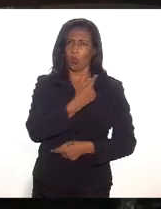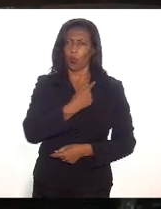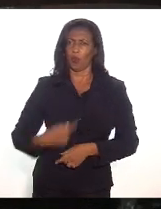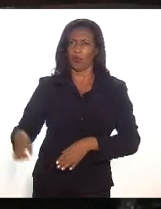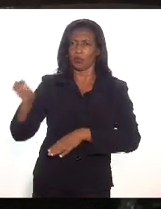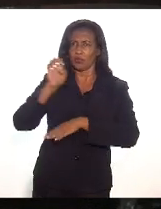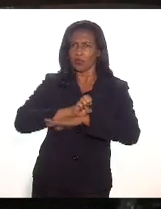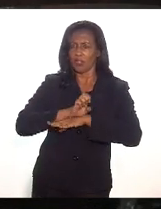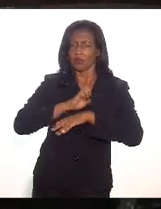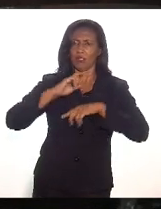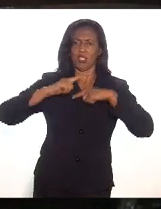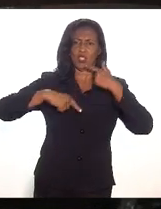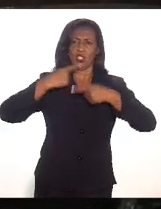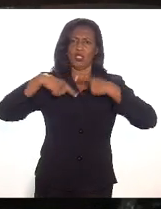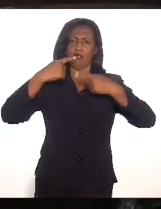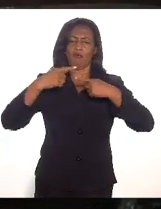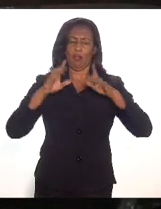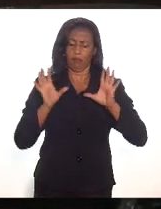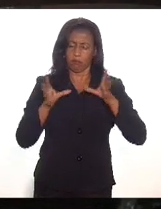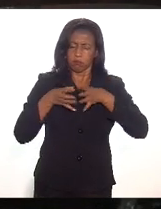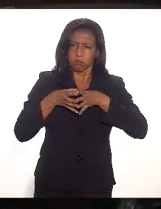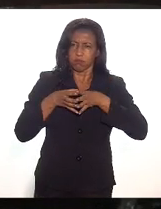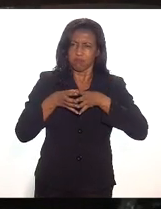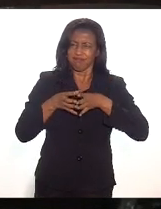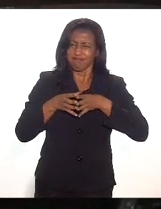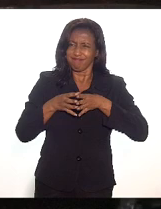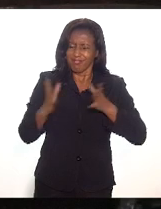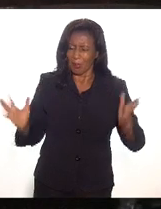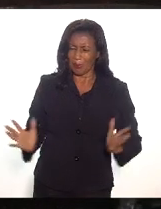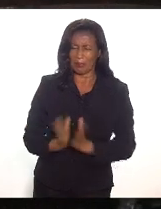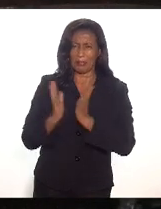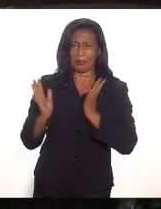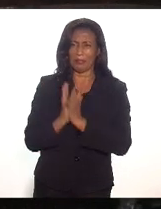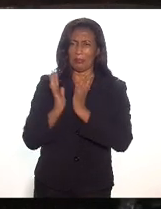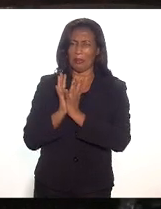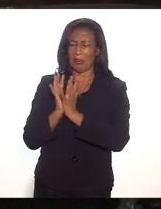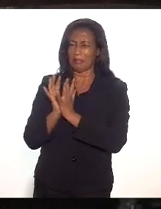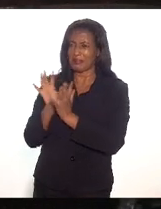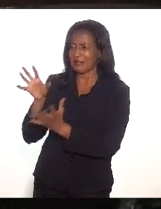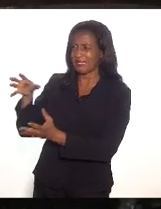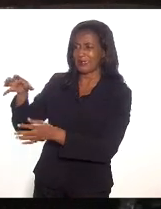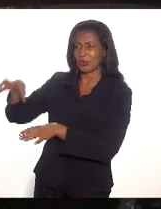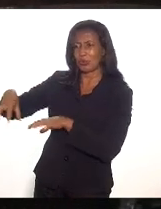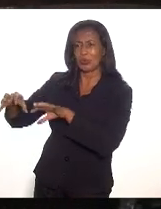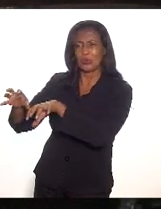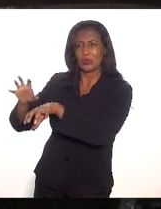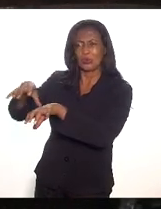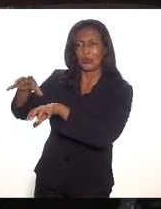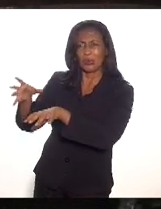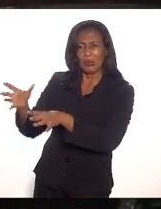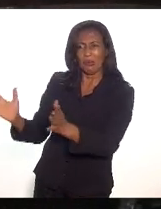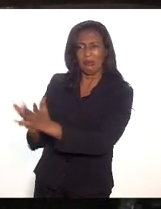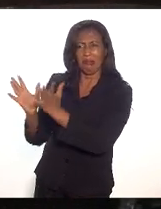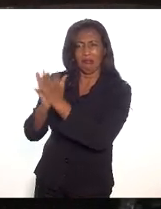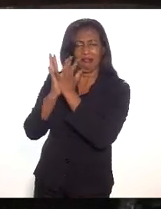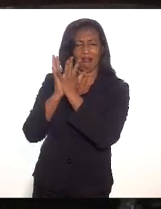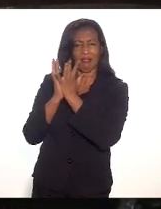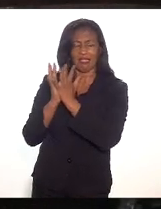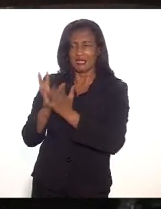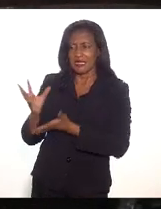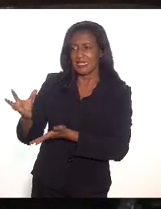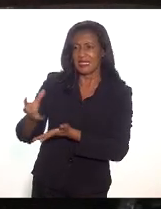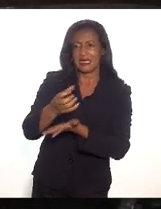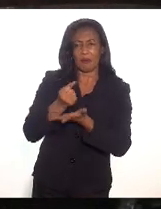desenvolve para as comunidades faveladas e para as comunidades carentes. Se apropria